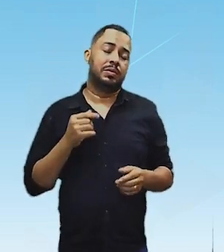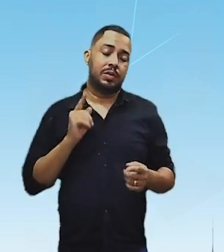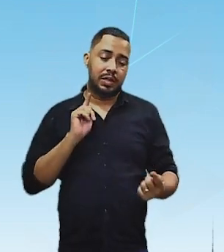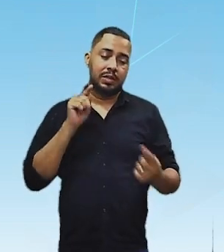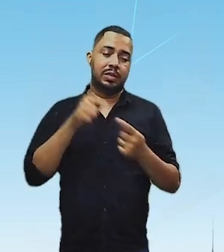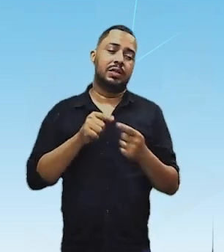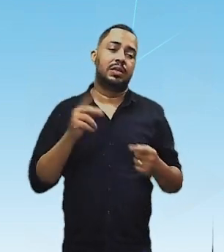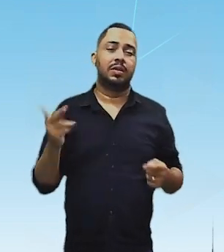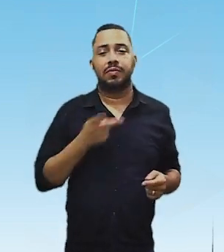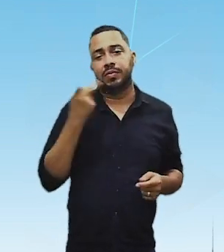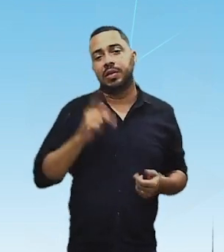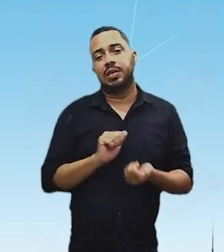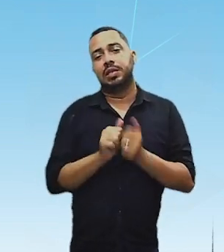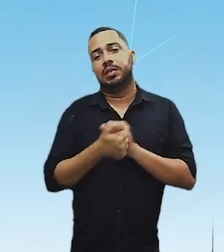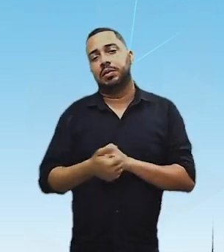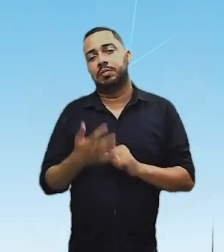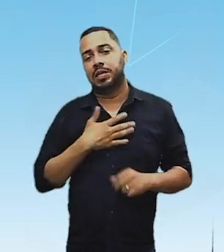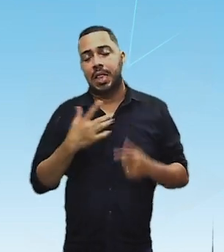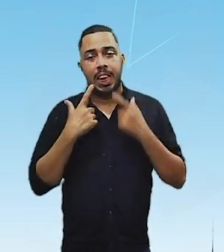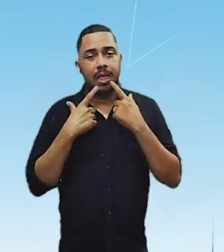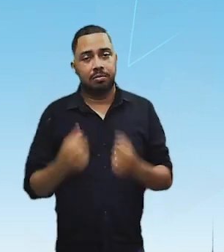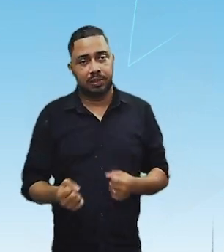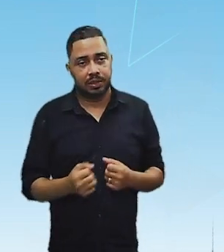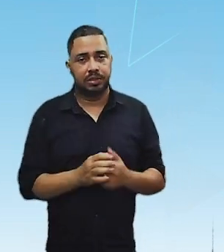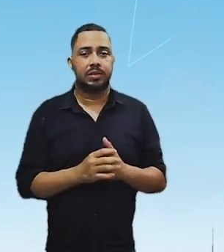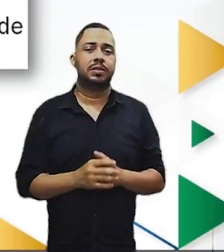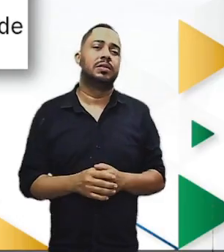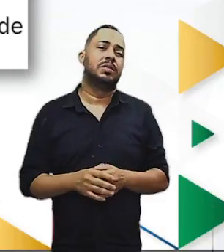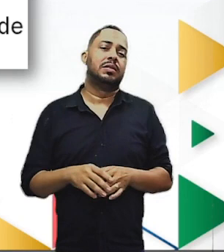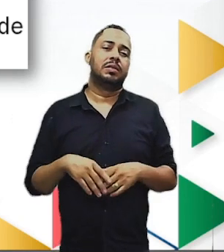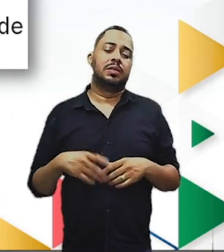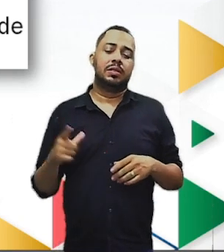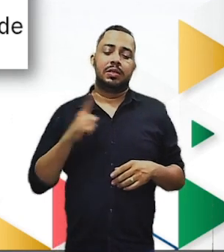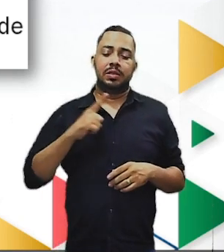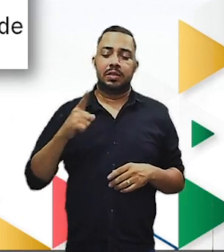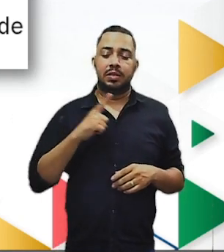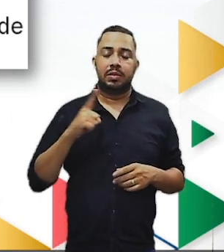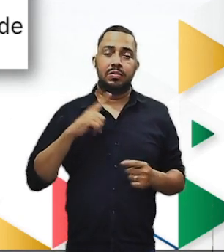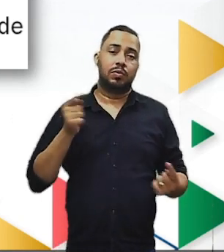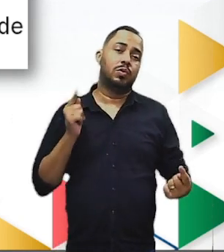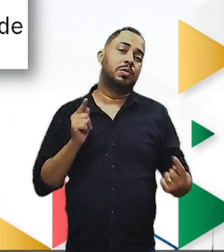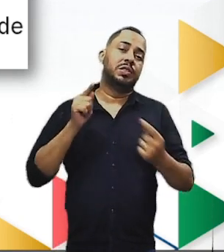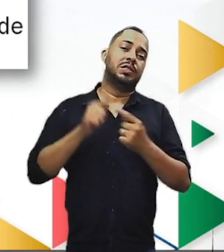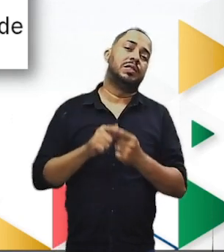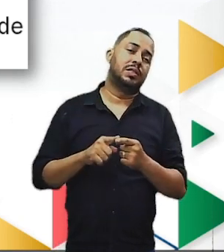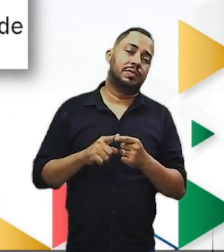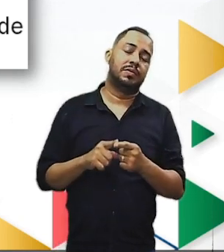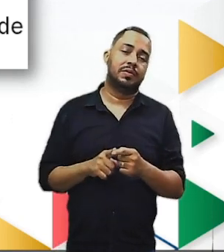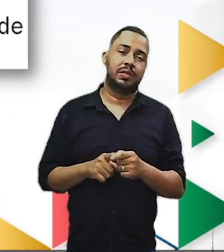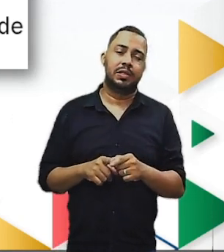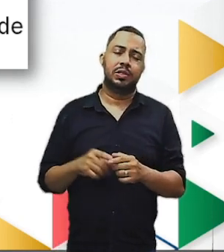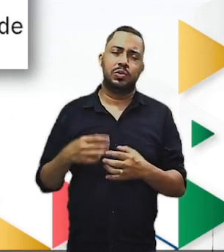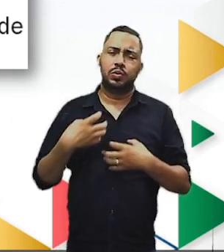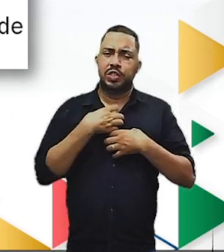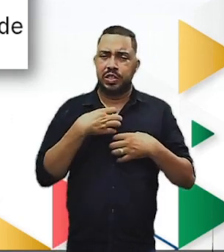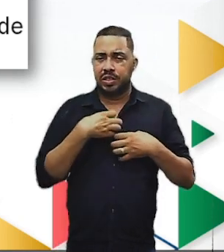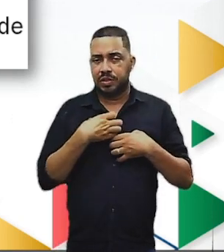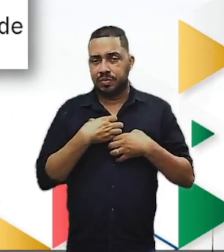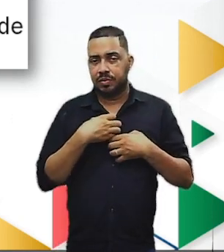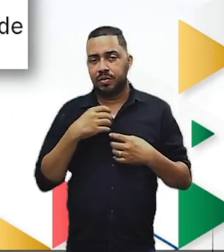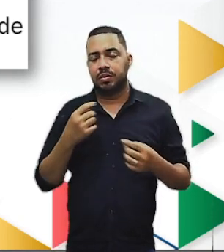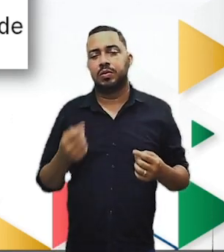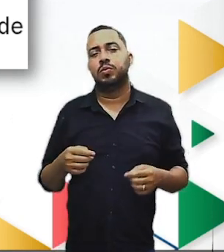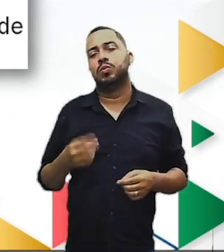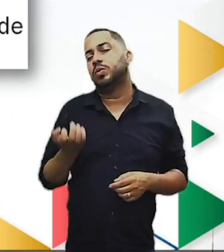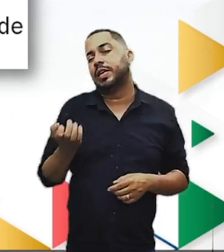fala, adaptar a minha linguagem a ele. Na tela temos ainda o objetivo e o estilo. O objetivo. O que é que eu